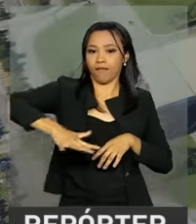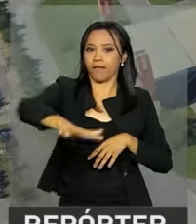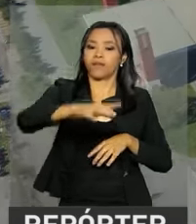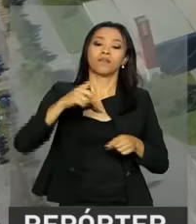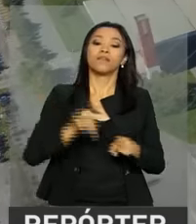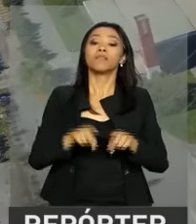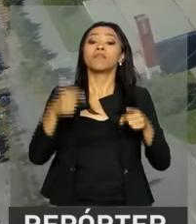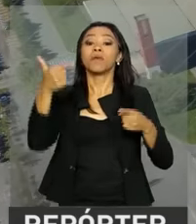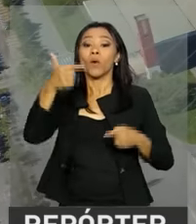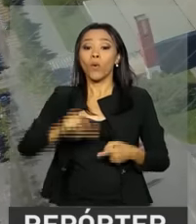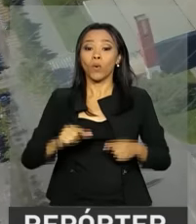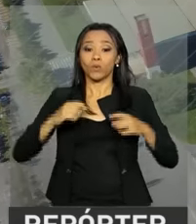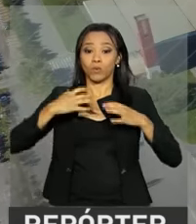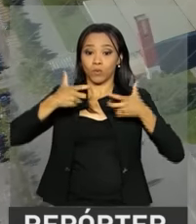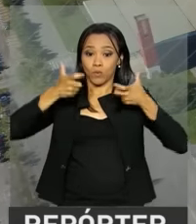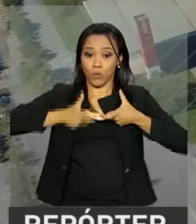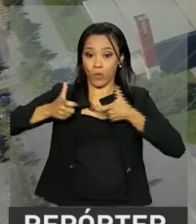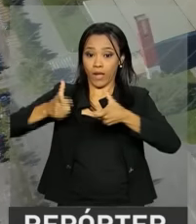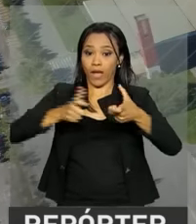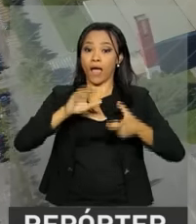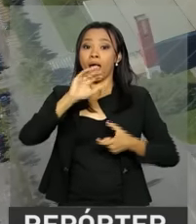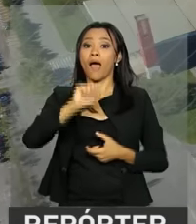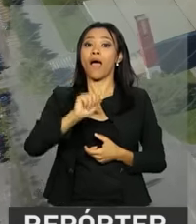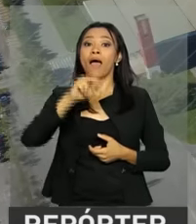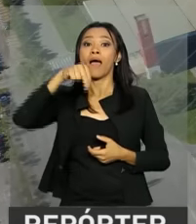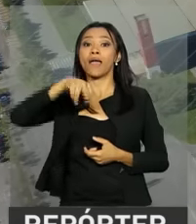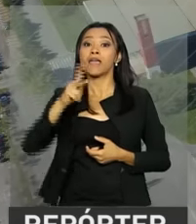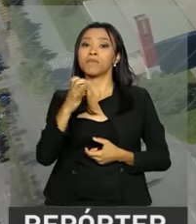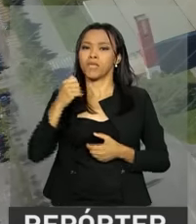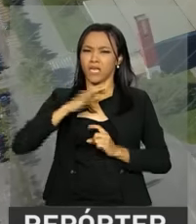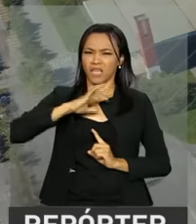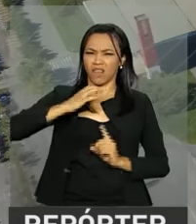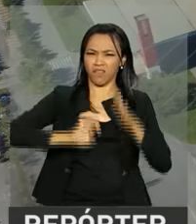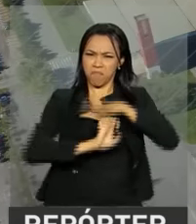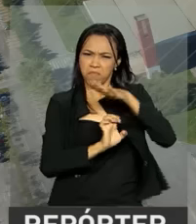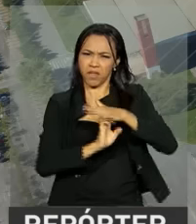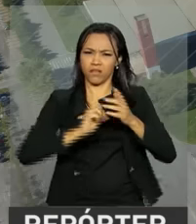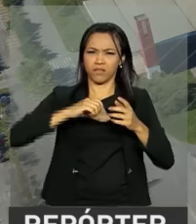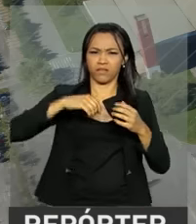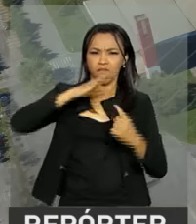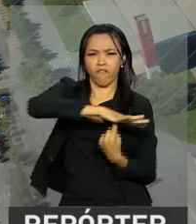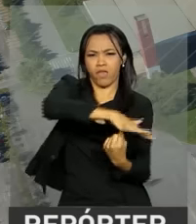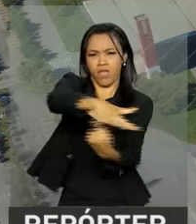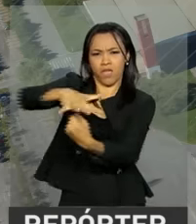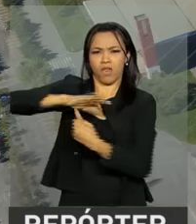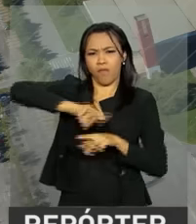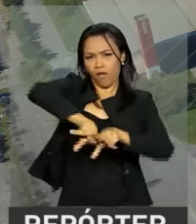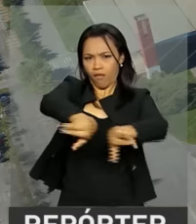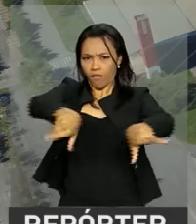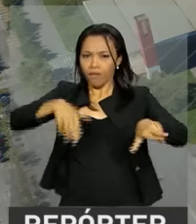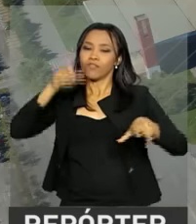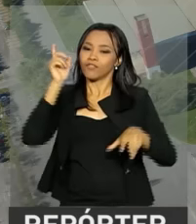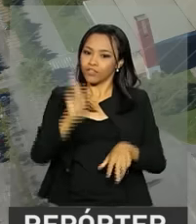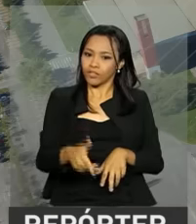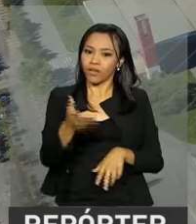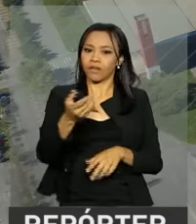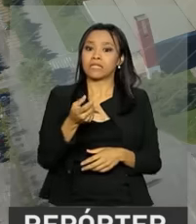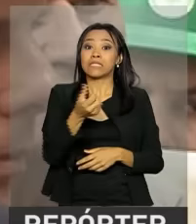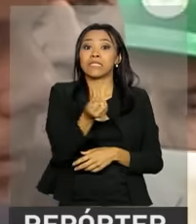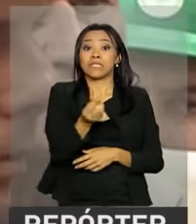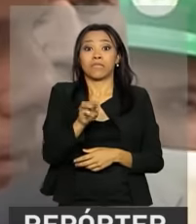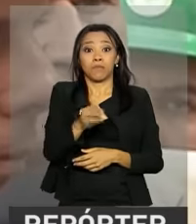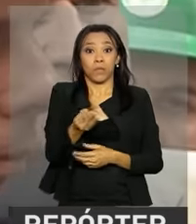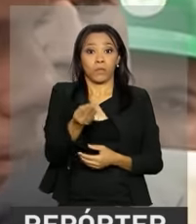do complexo do imbi importante para o turismo de negócios já foram aplicados 4,5 milhões de um total de R 60 milhões de